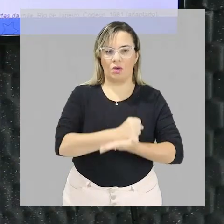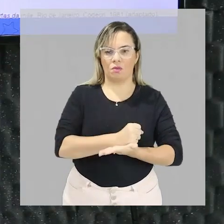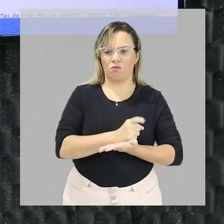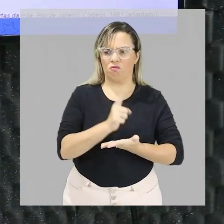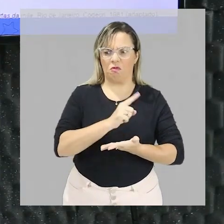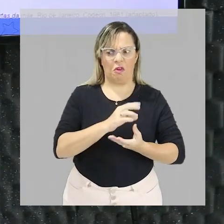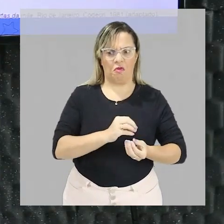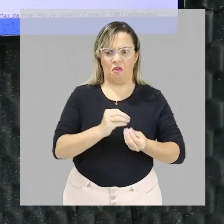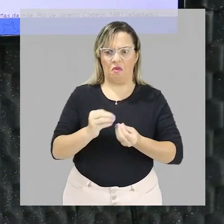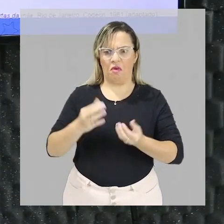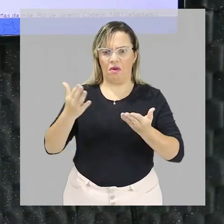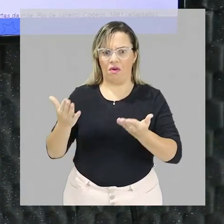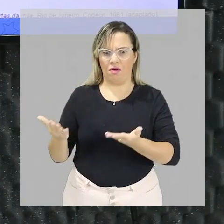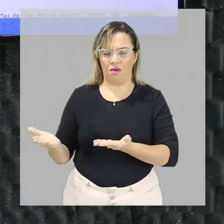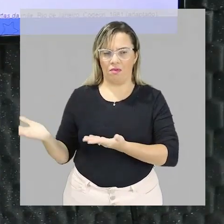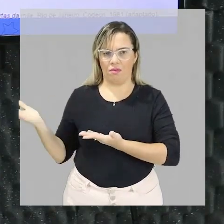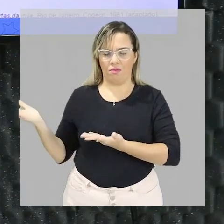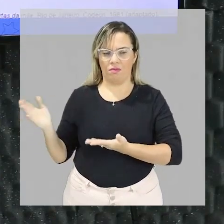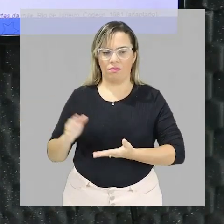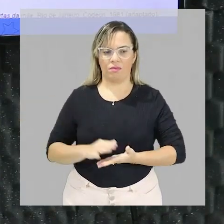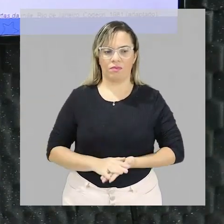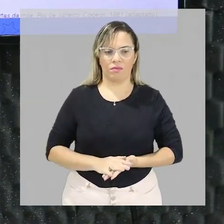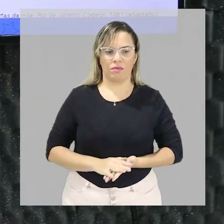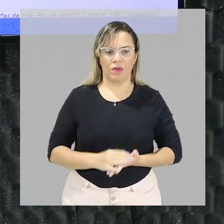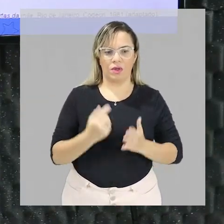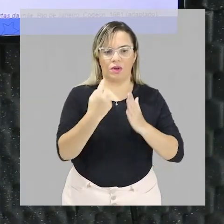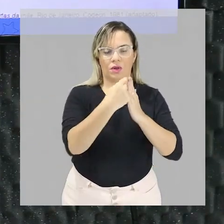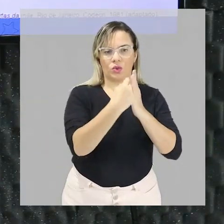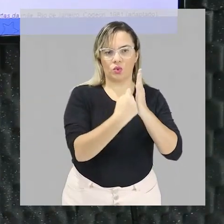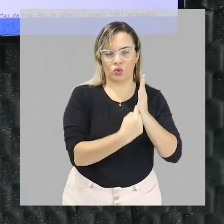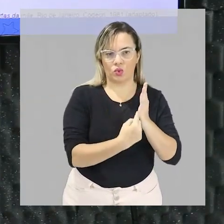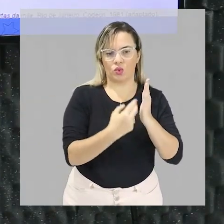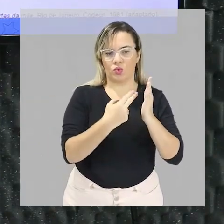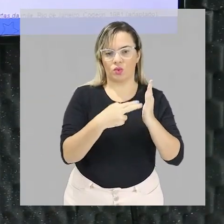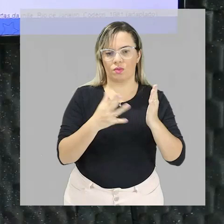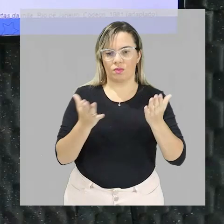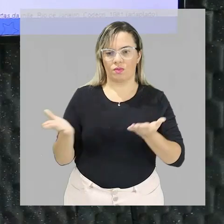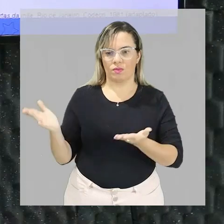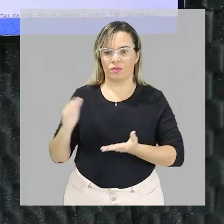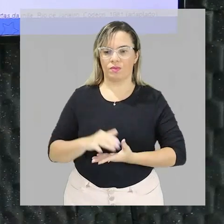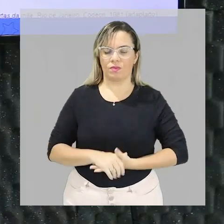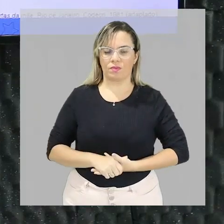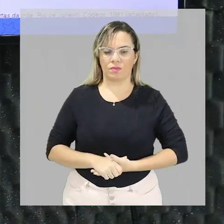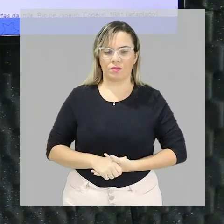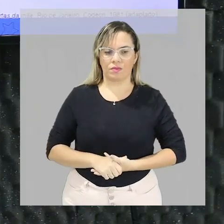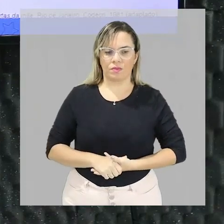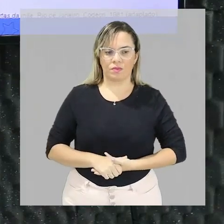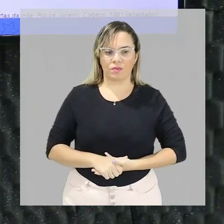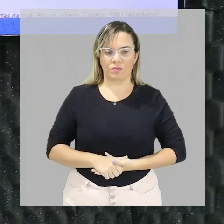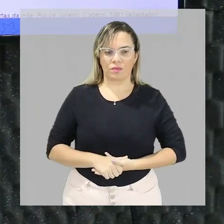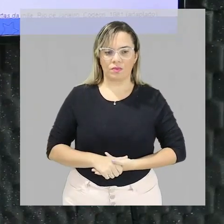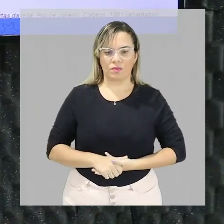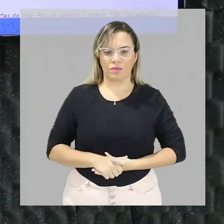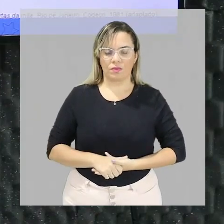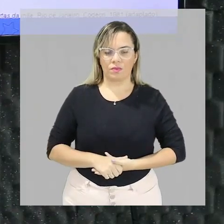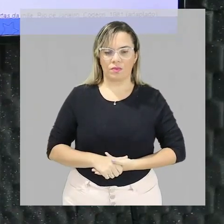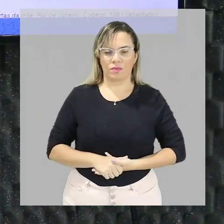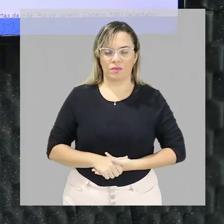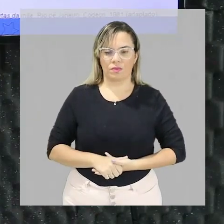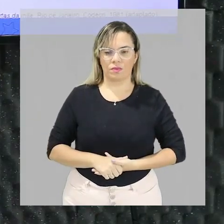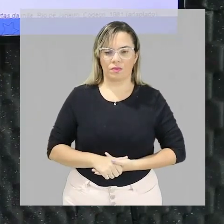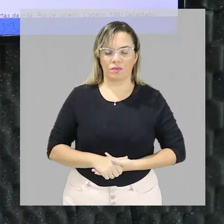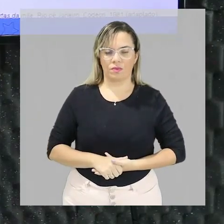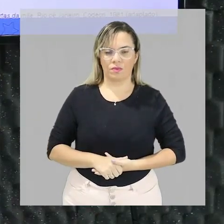Julião, Miguel Arraes, Leonel Brizola, Luiz Prestes, Paulo Sling,